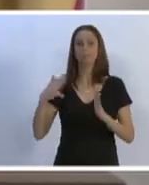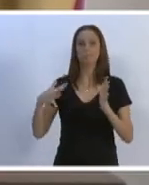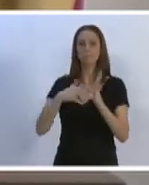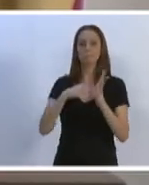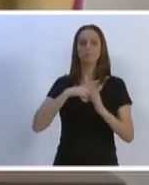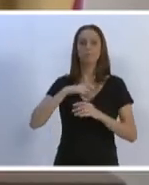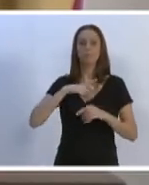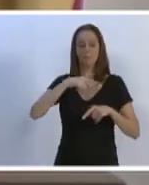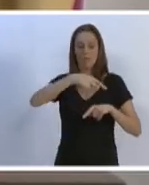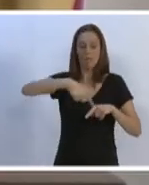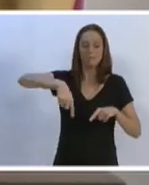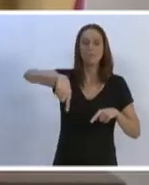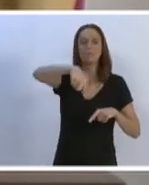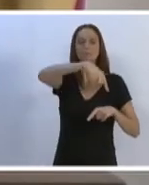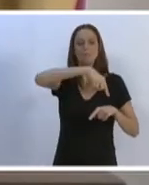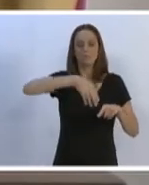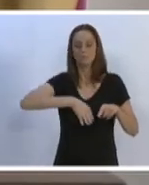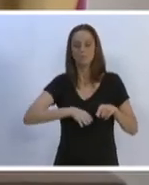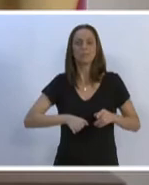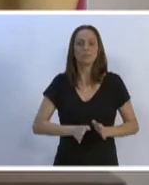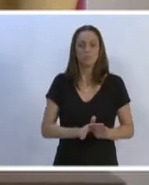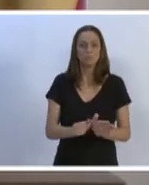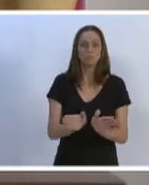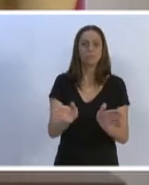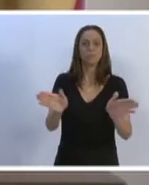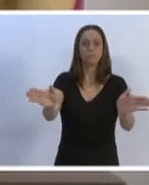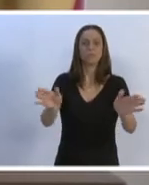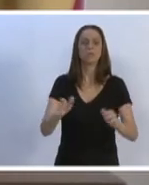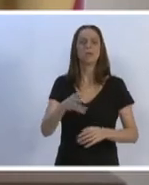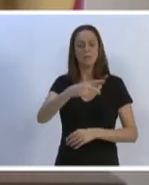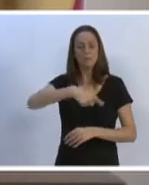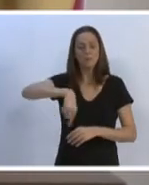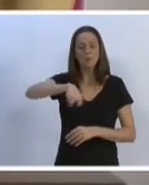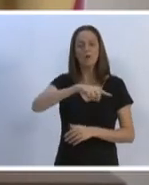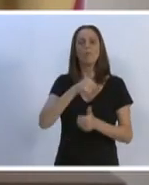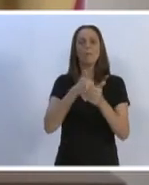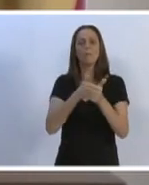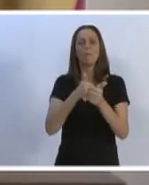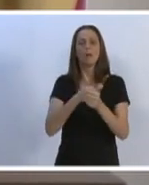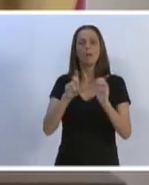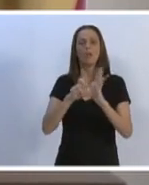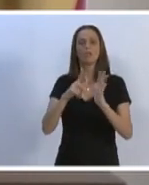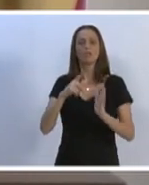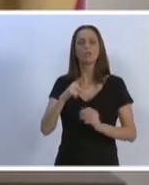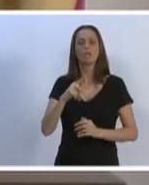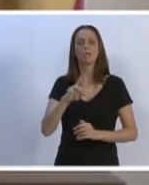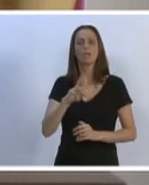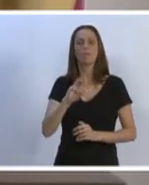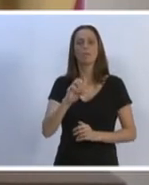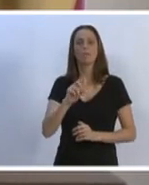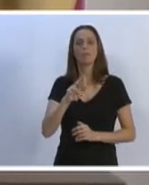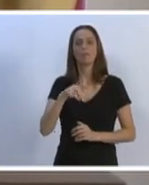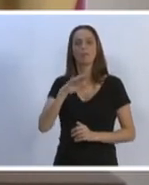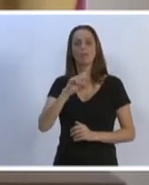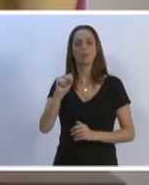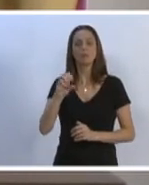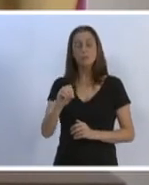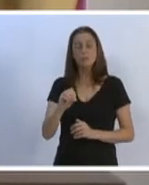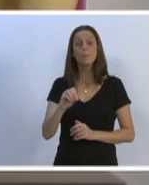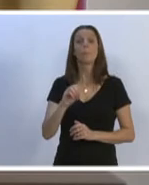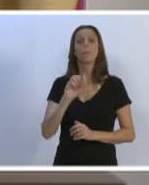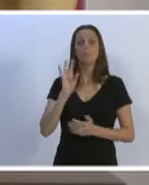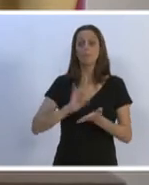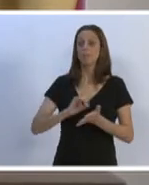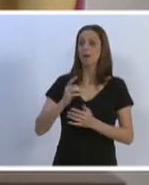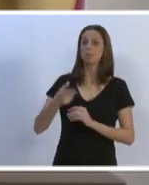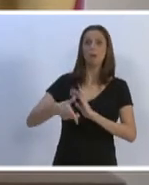trevo com a rua Iona Hoff, né, no trevo ali do Lojão Progresso, enfim, ali uma situação bem complicada, onde um carro, inclusive, há pouco